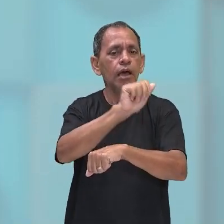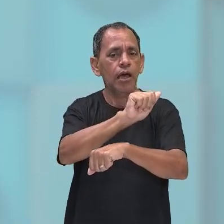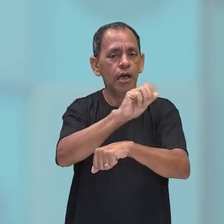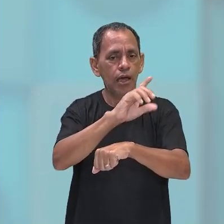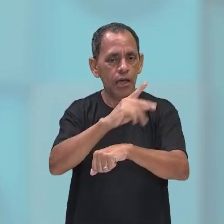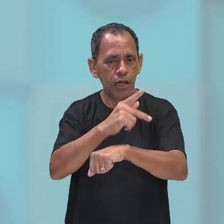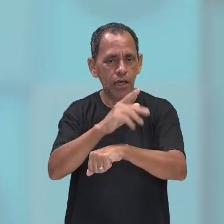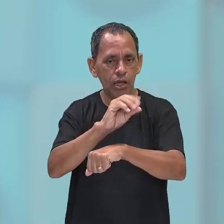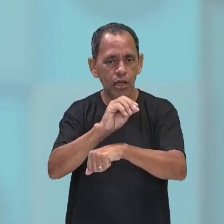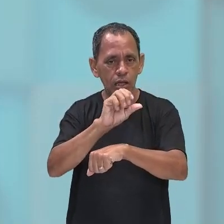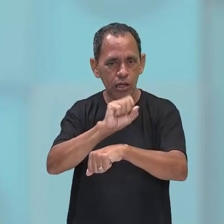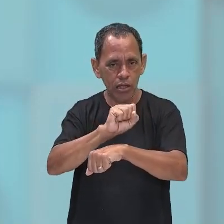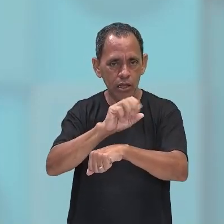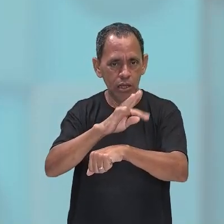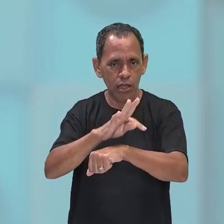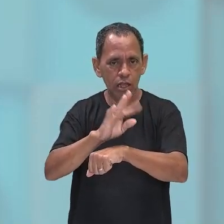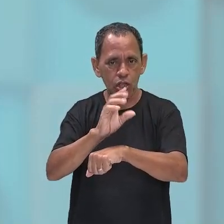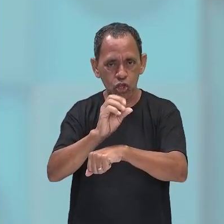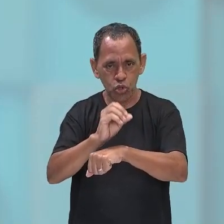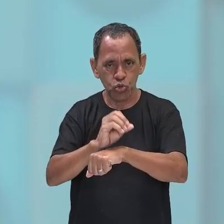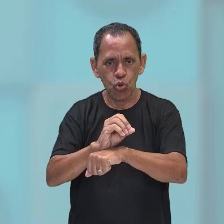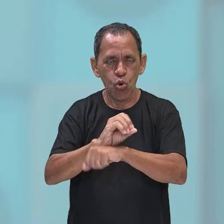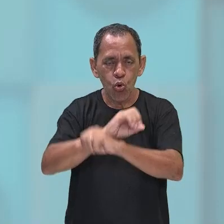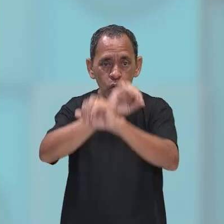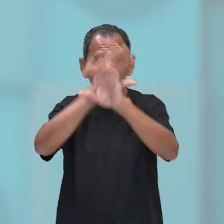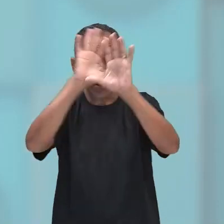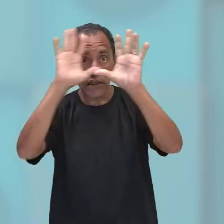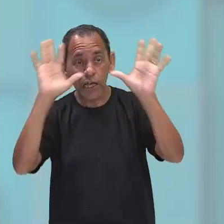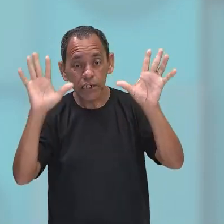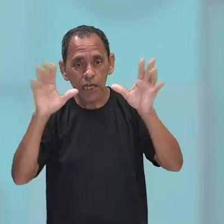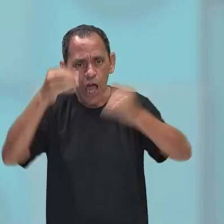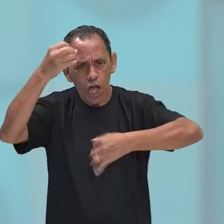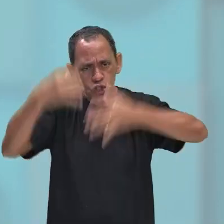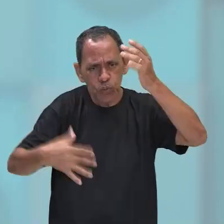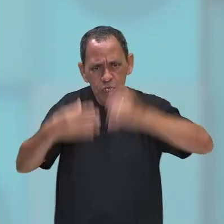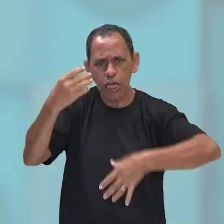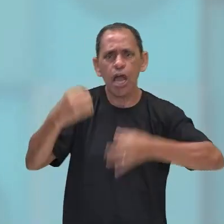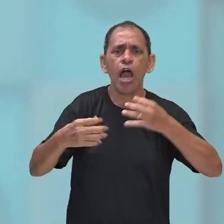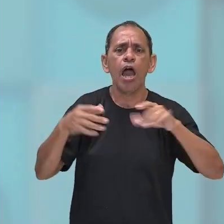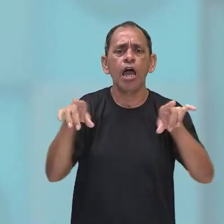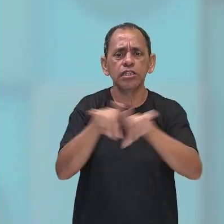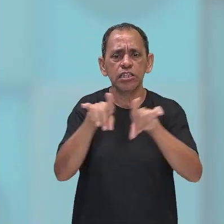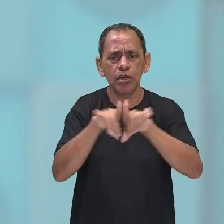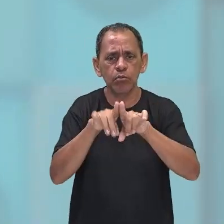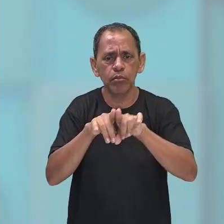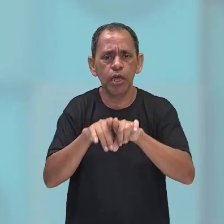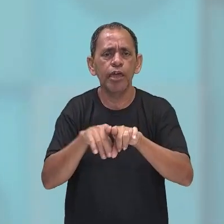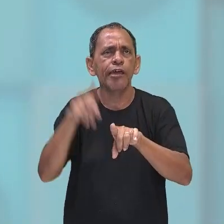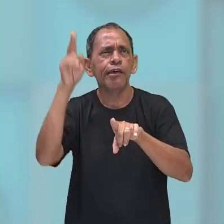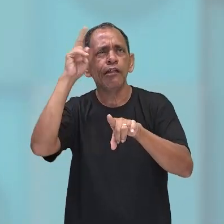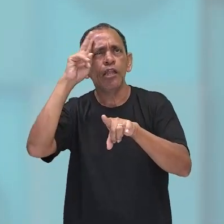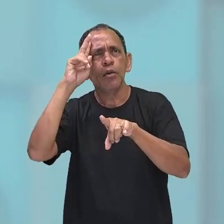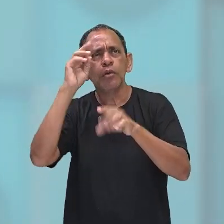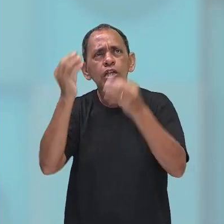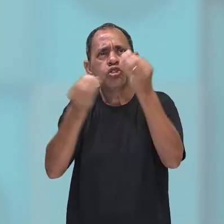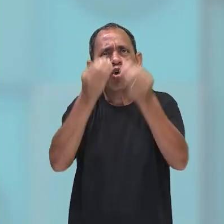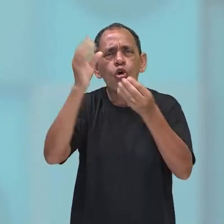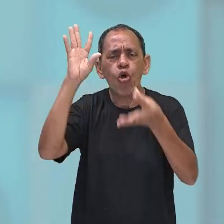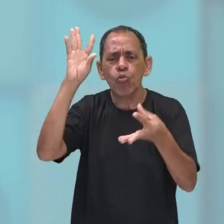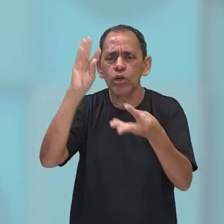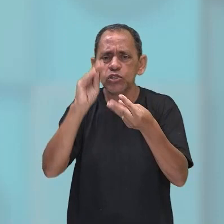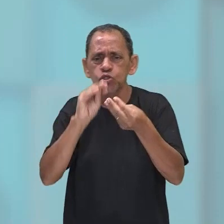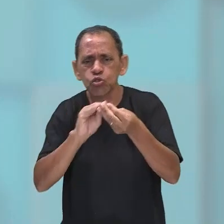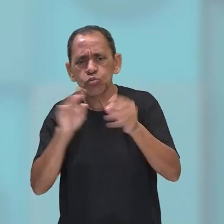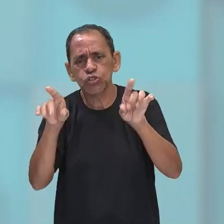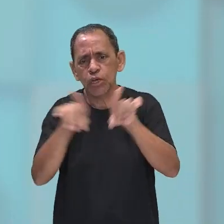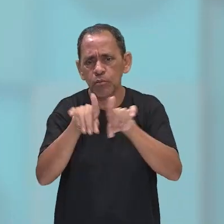trazer aí uma explicação, pode ser também que ele faça uma recapitulação, ele resuma determinada sequência